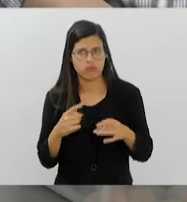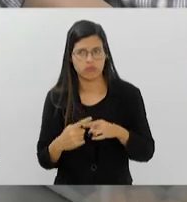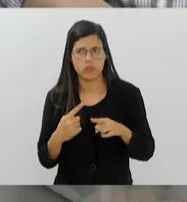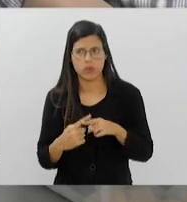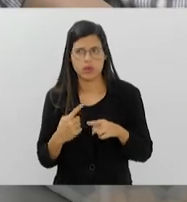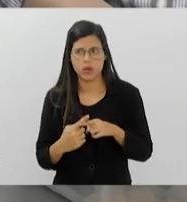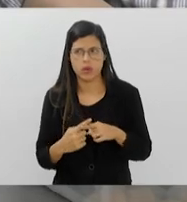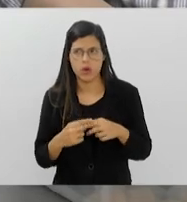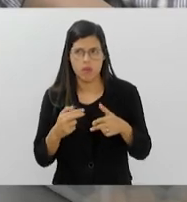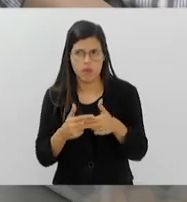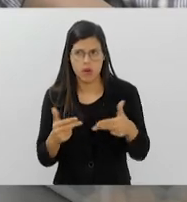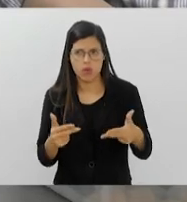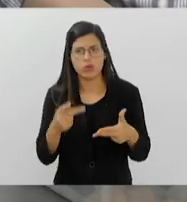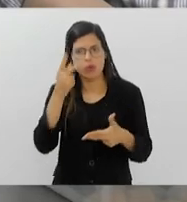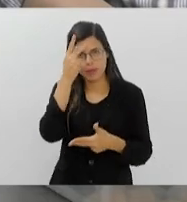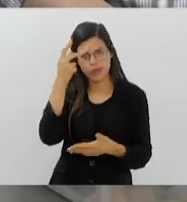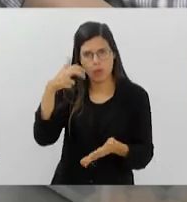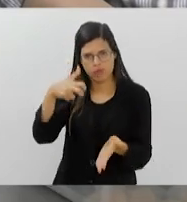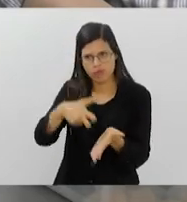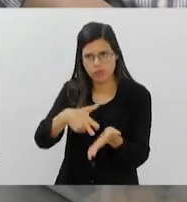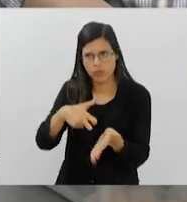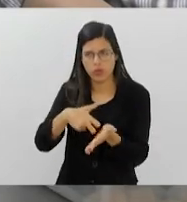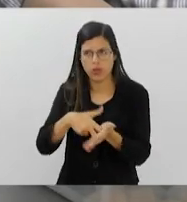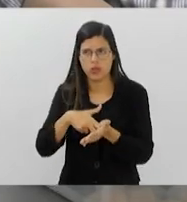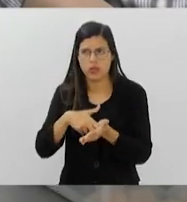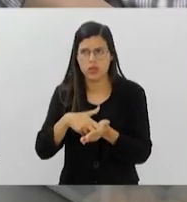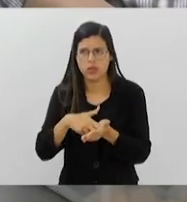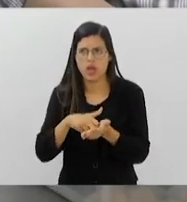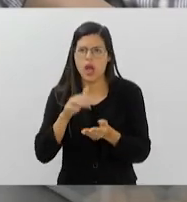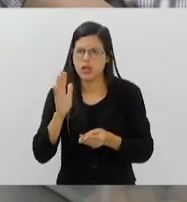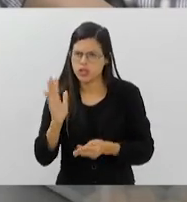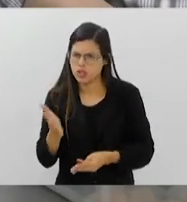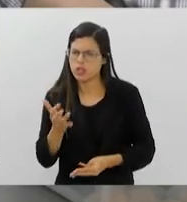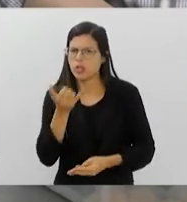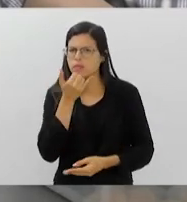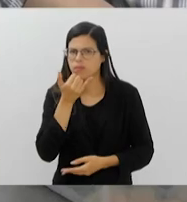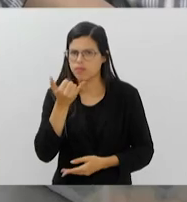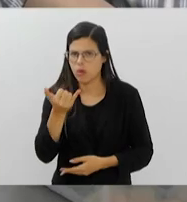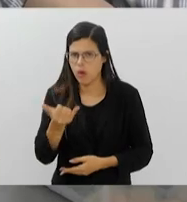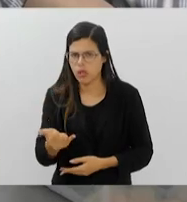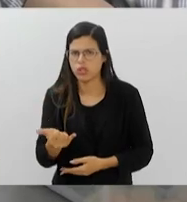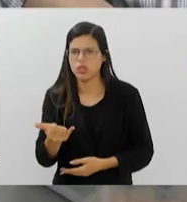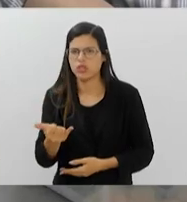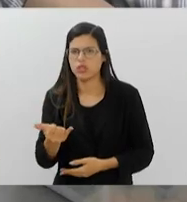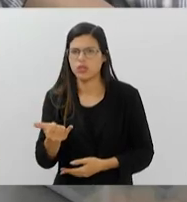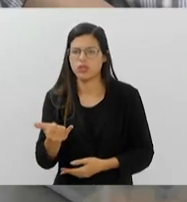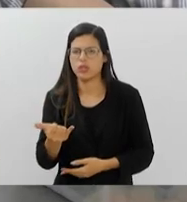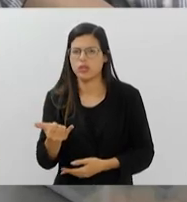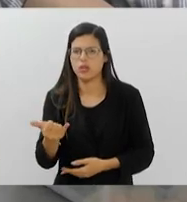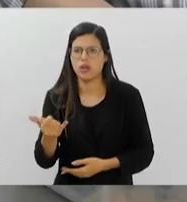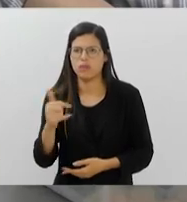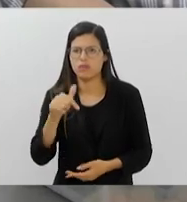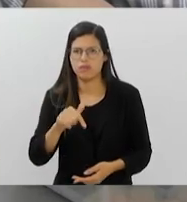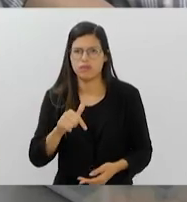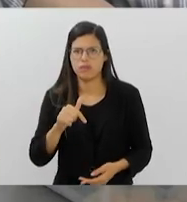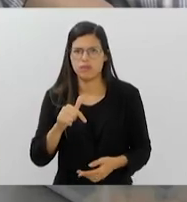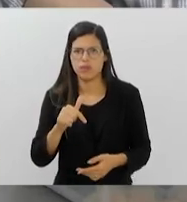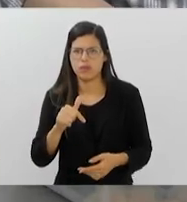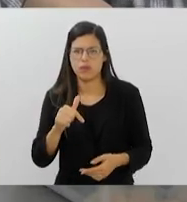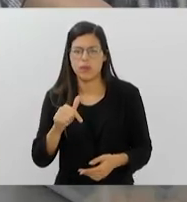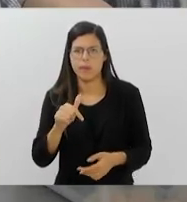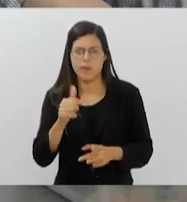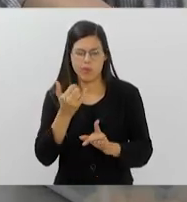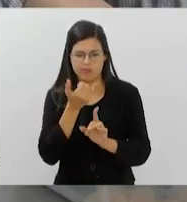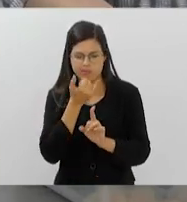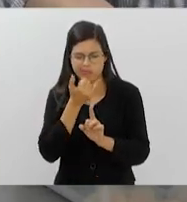uma coisa é o cara ser condenado, já aconteceu, a gente já deu anistia aqui para os bombeiros. Sim. Eu mesmo fui coautor de uma lei, o deputado Luiz Paulo também,